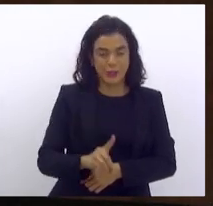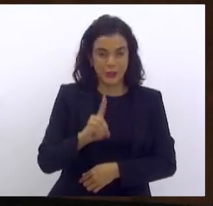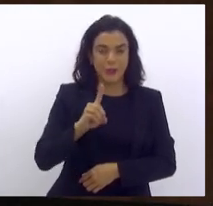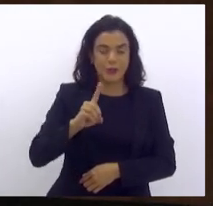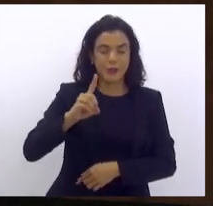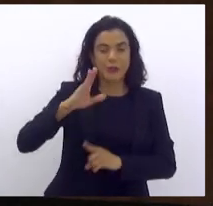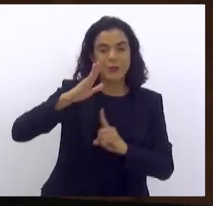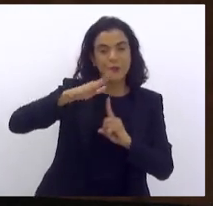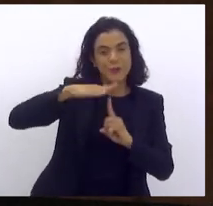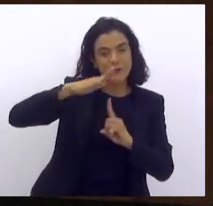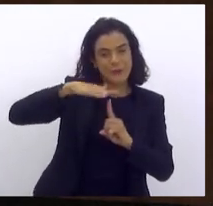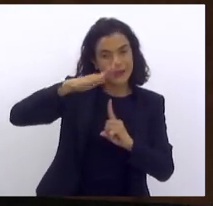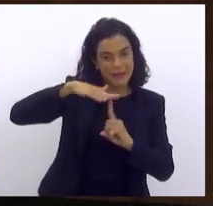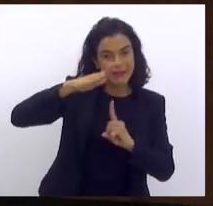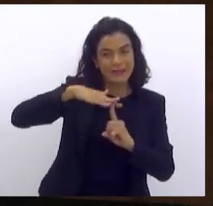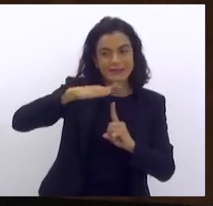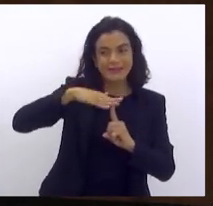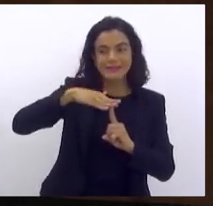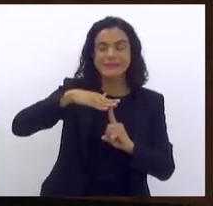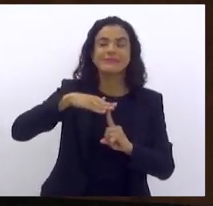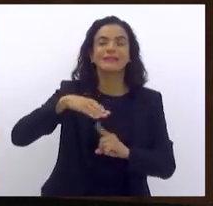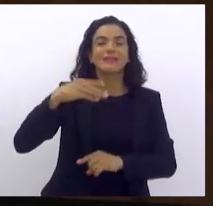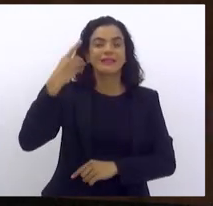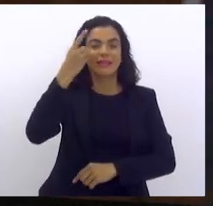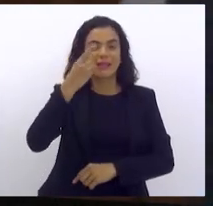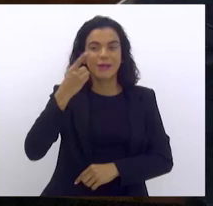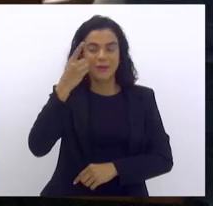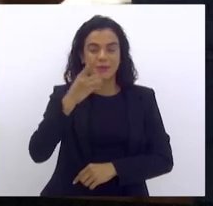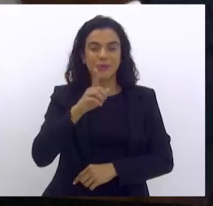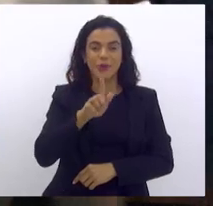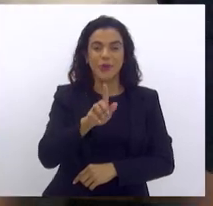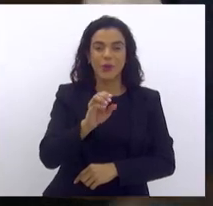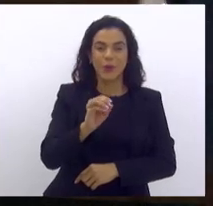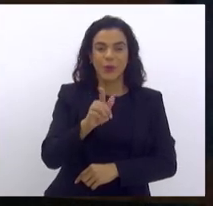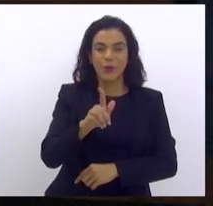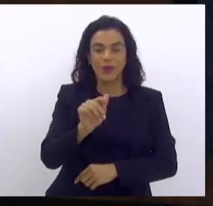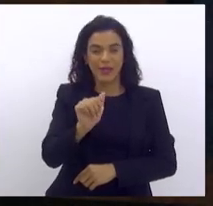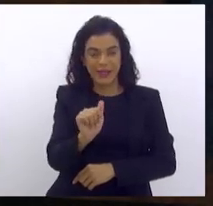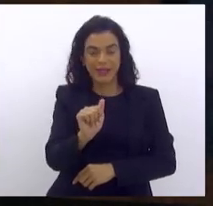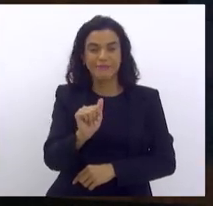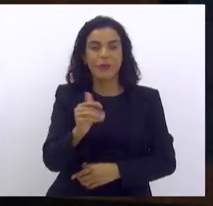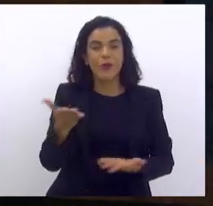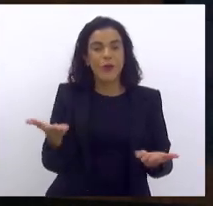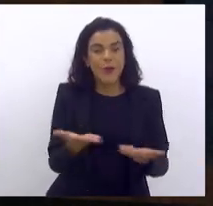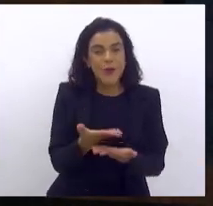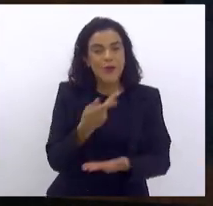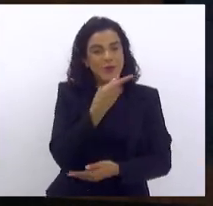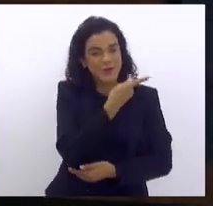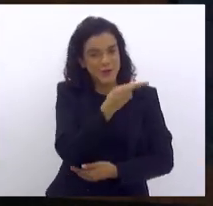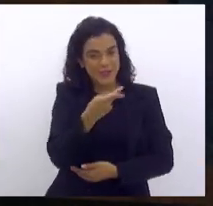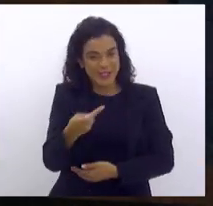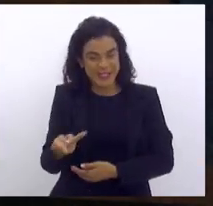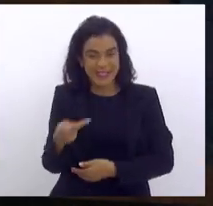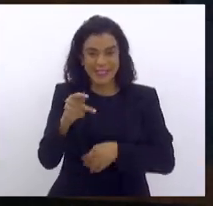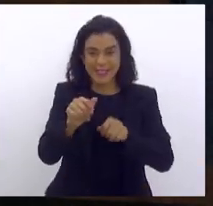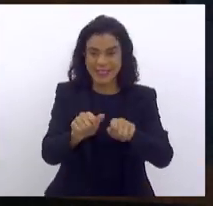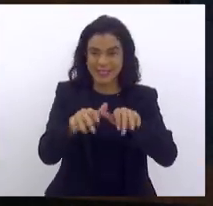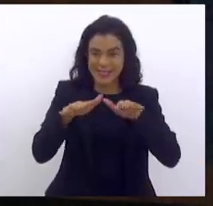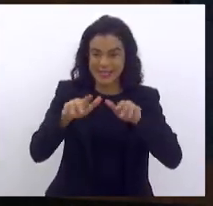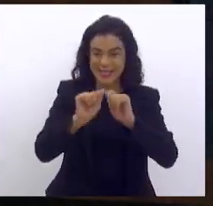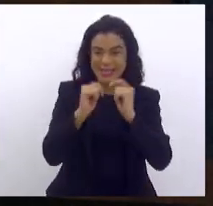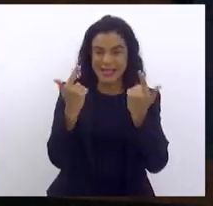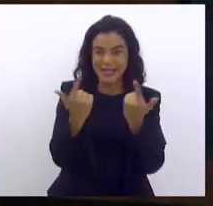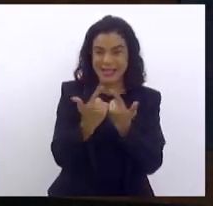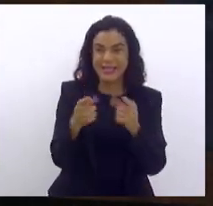Paraná, o nosso querido deputado Goura, e que hoje nos visita aqui, e visita também